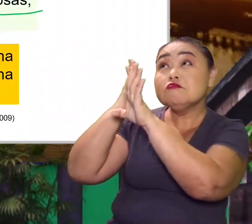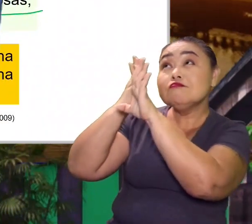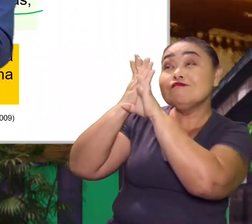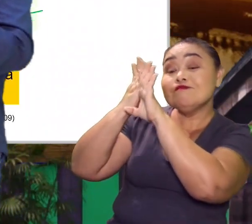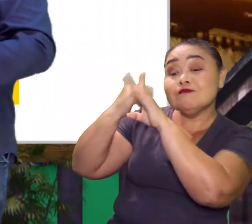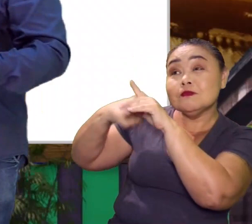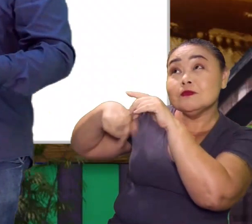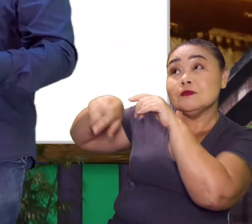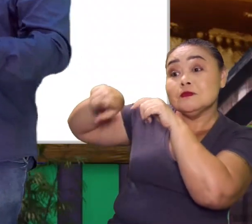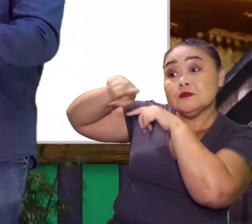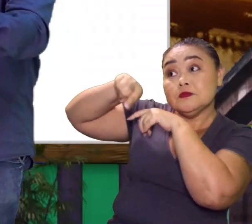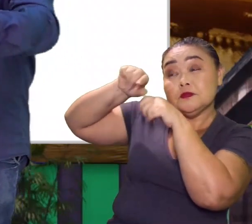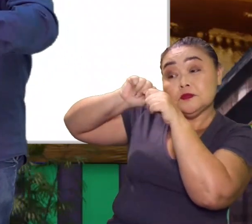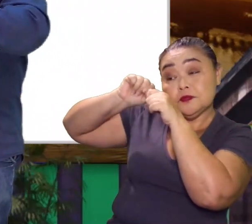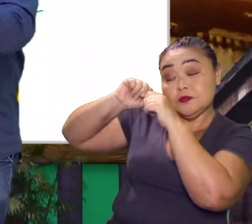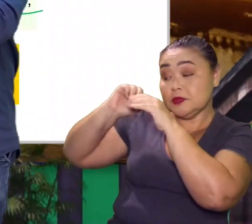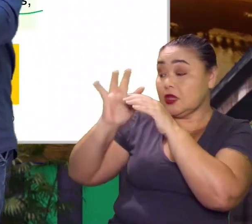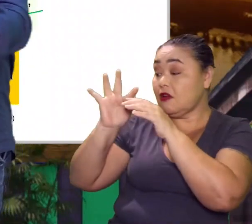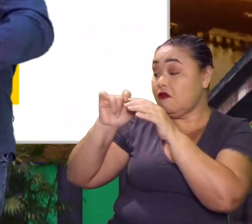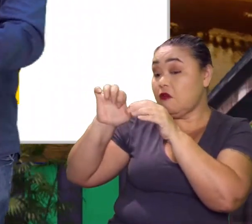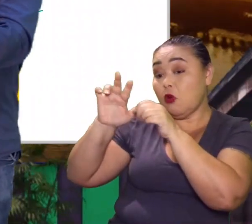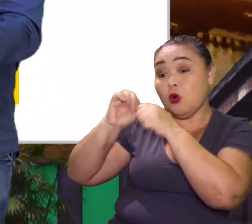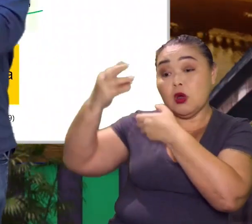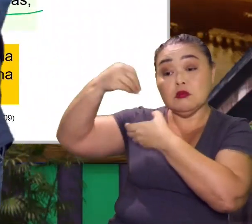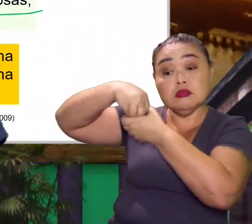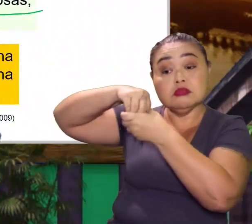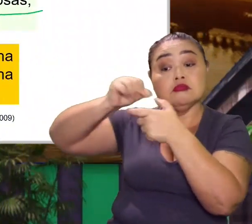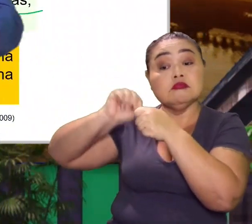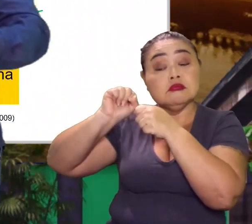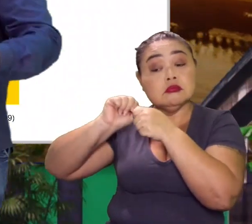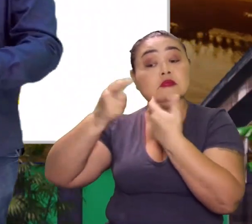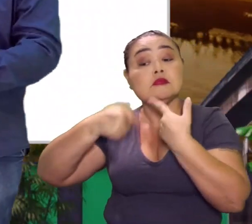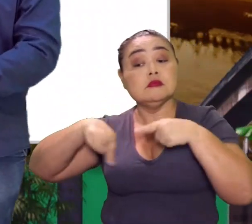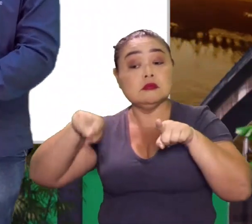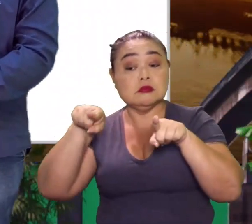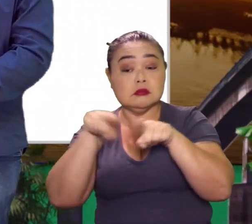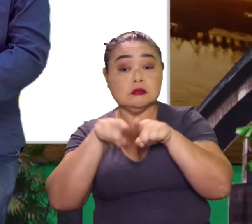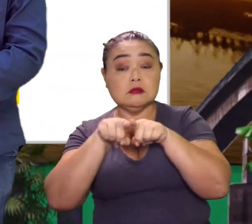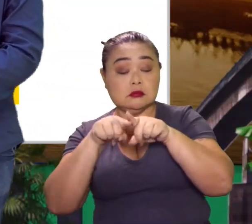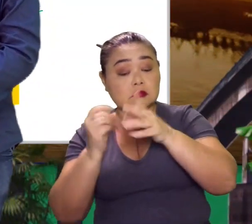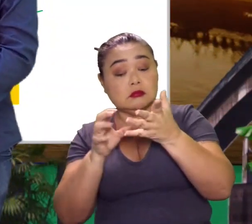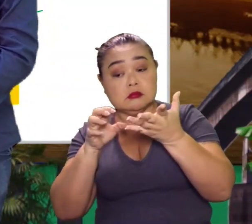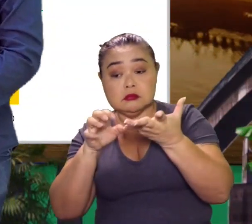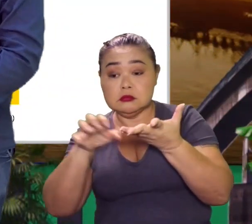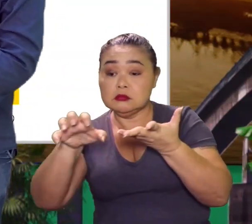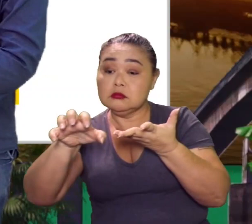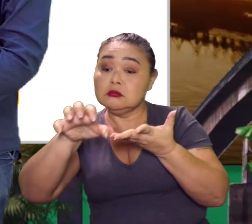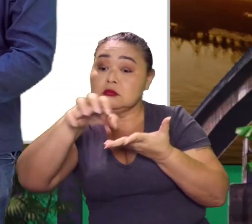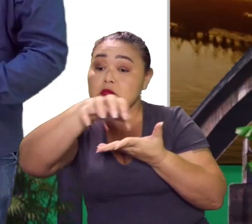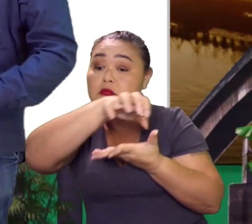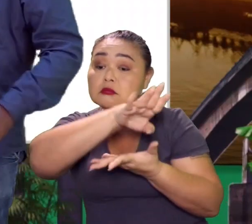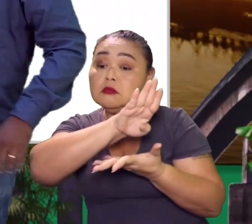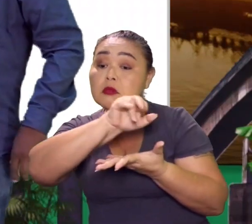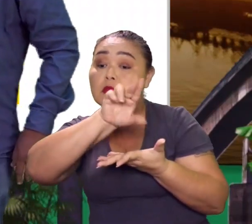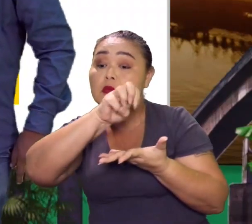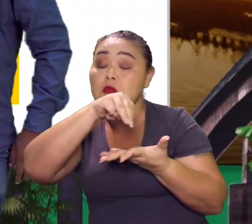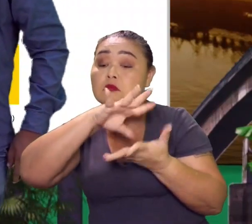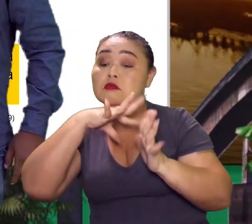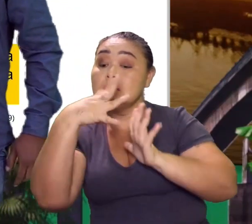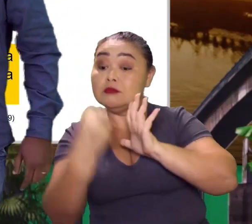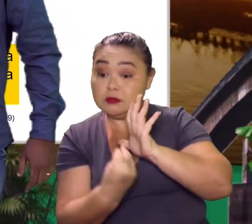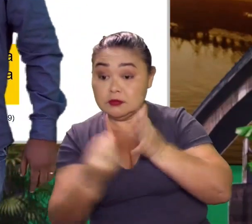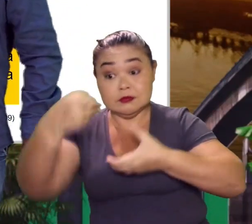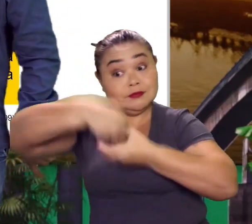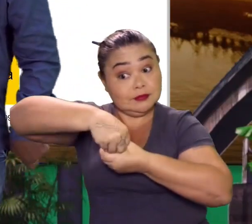do contexto de flora, né? Faz parte da flora e está no contexto do bioma da Amazônia.